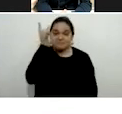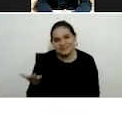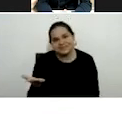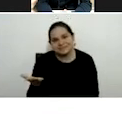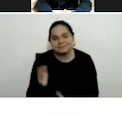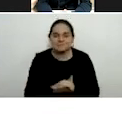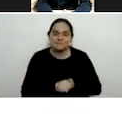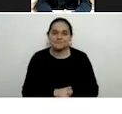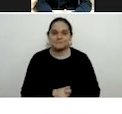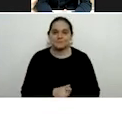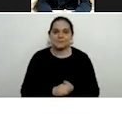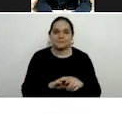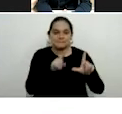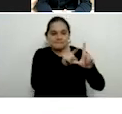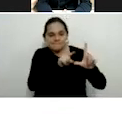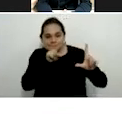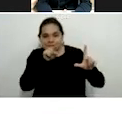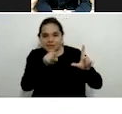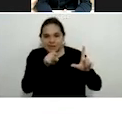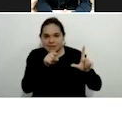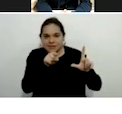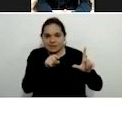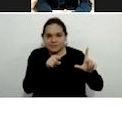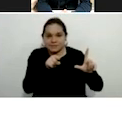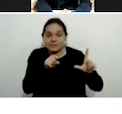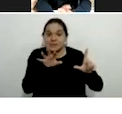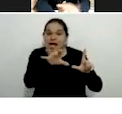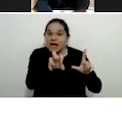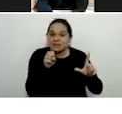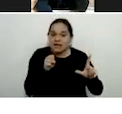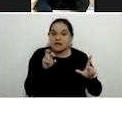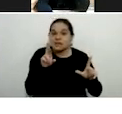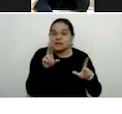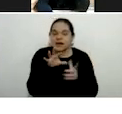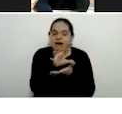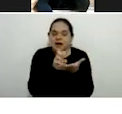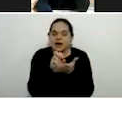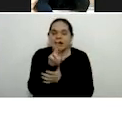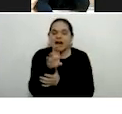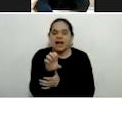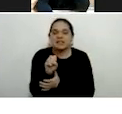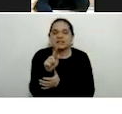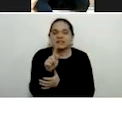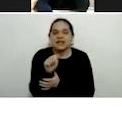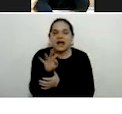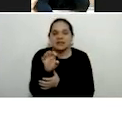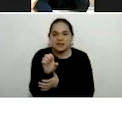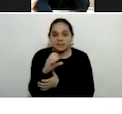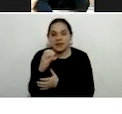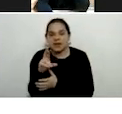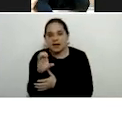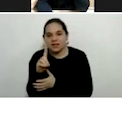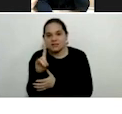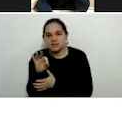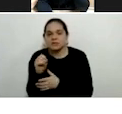O botão de resgate de créditos, que é para resgatar o valor do fidelidade para uma conta bancária.